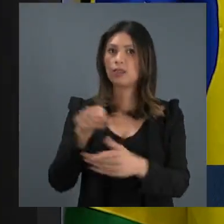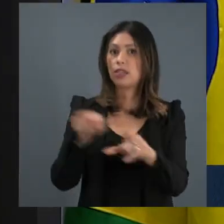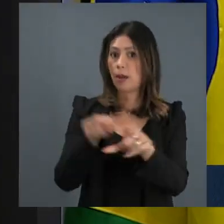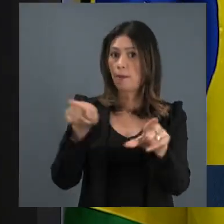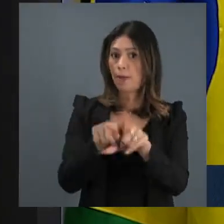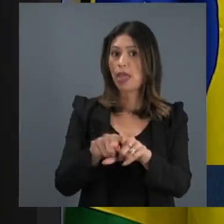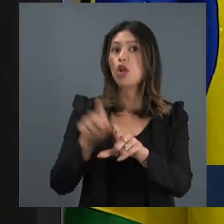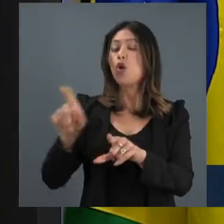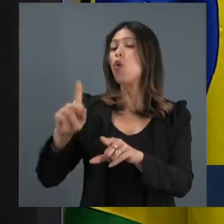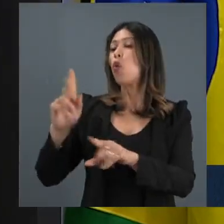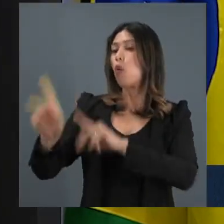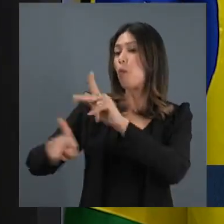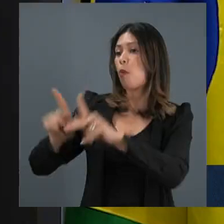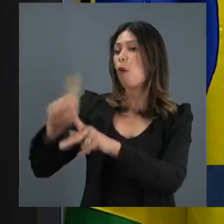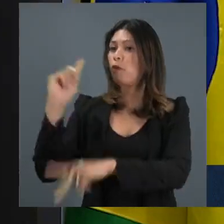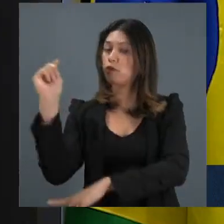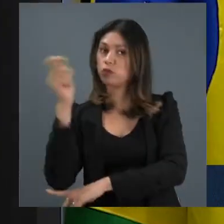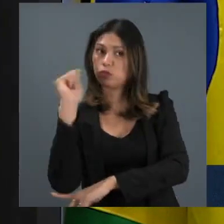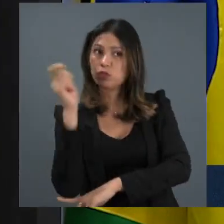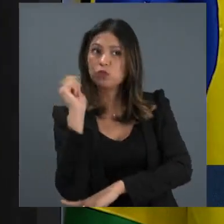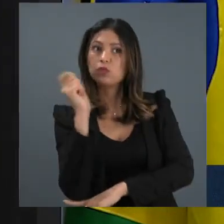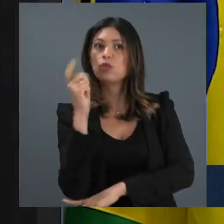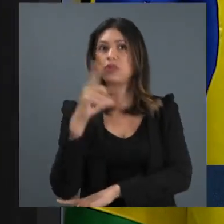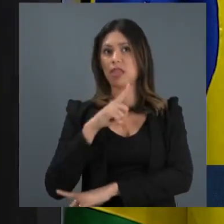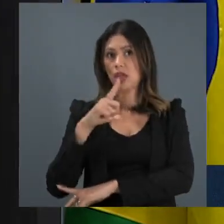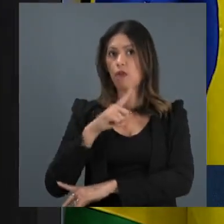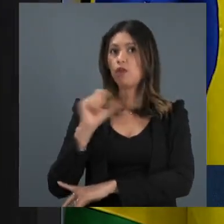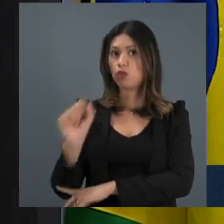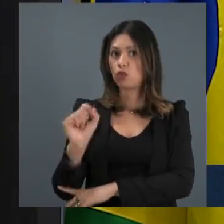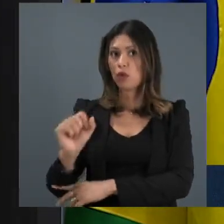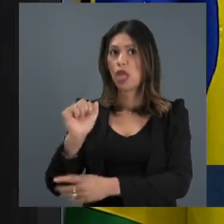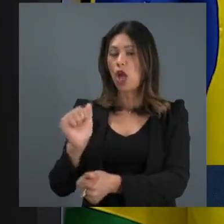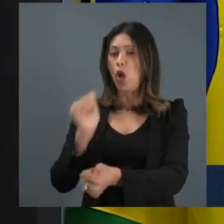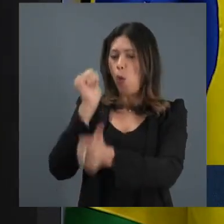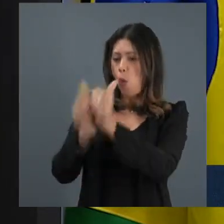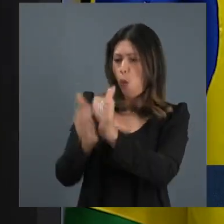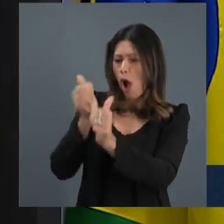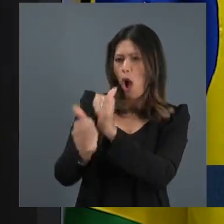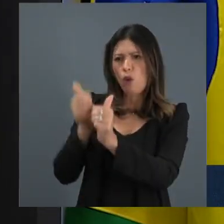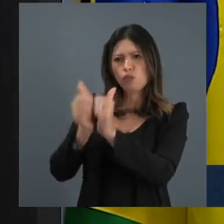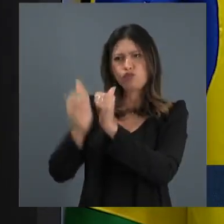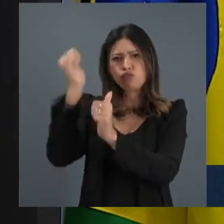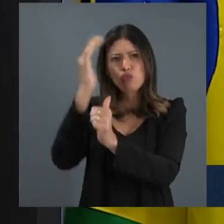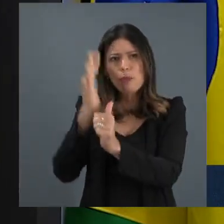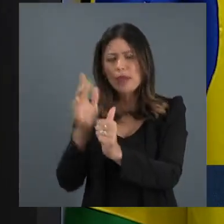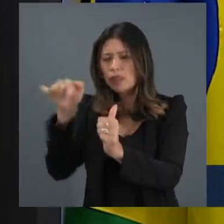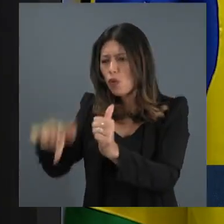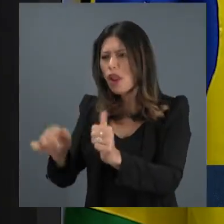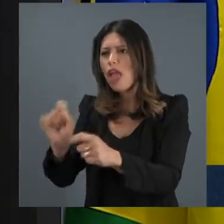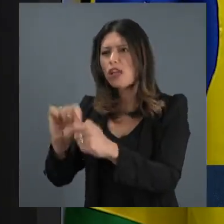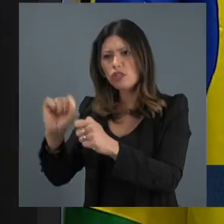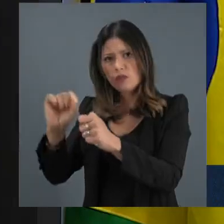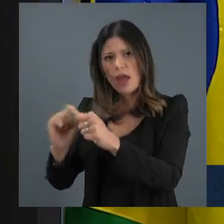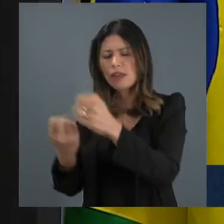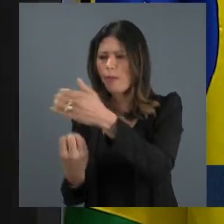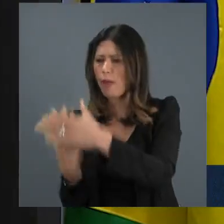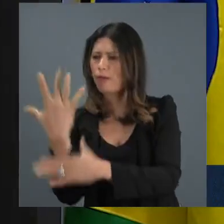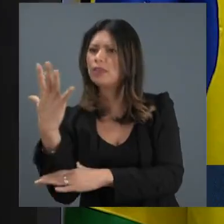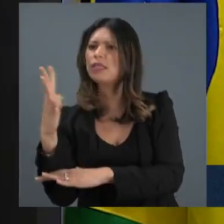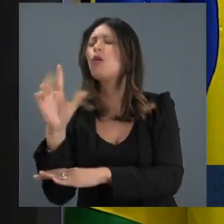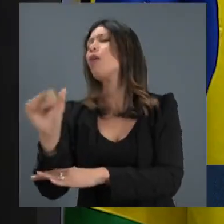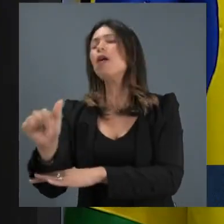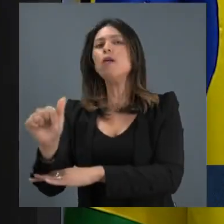do Sul, que é disparado o maior produtor de arroz do Brasil, atendendo 70% do mercado.